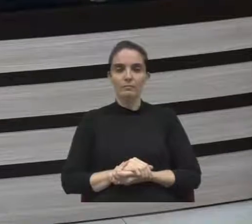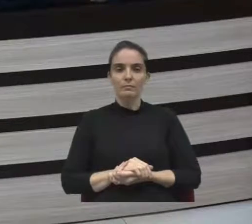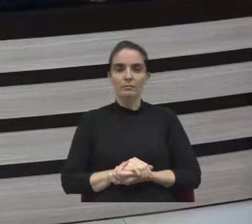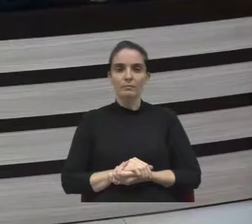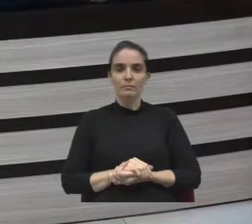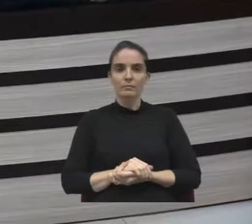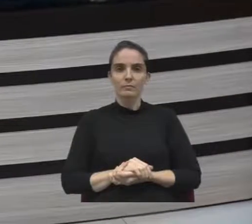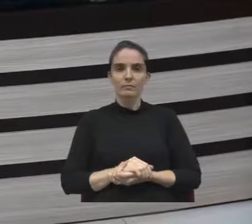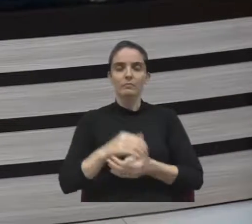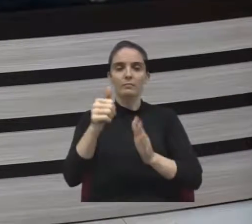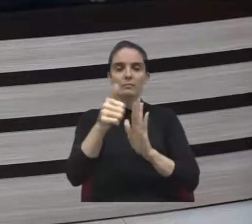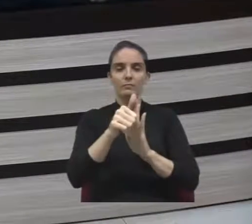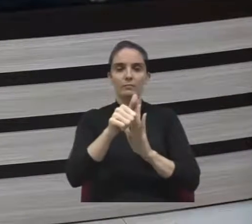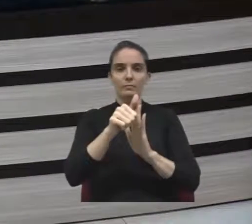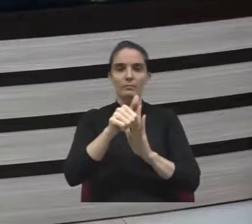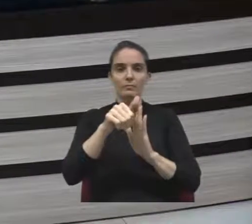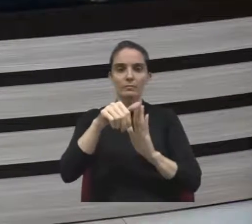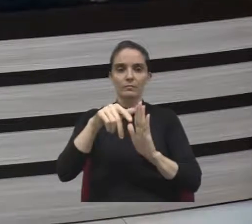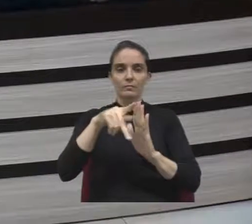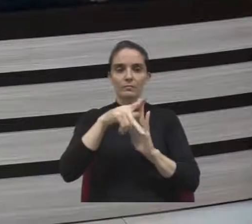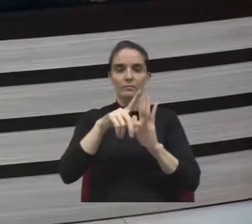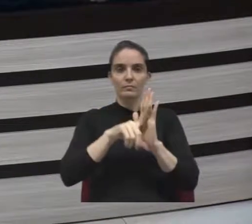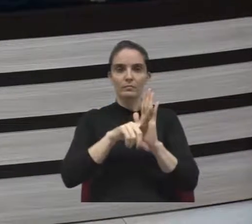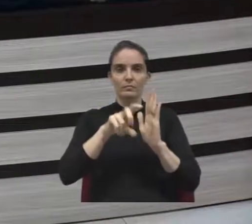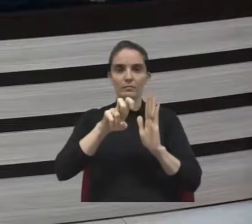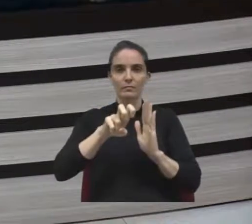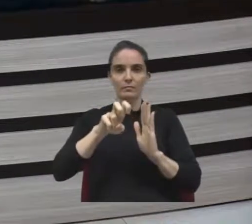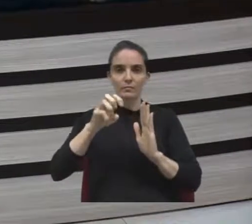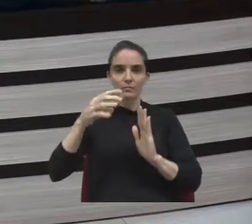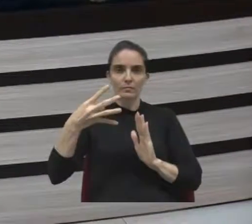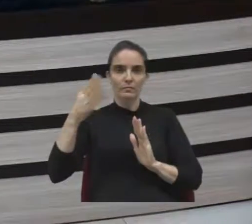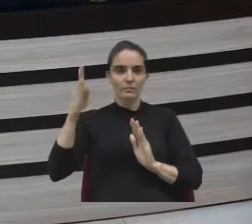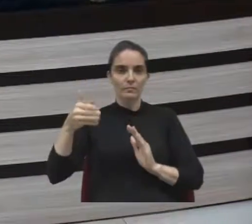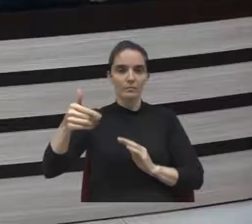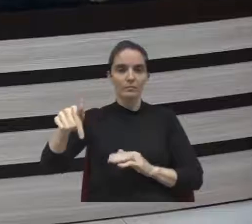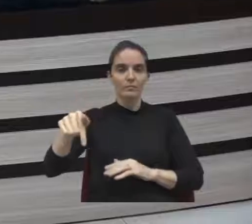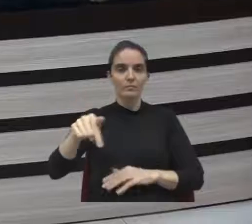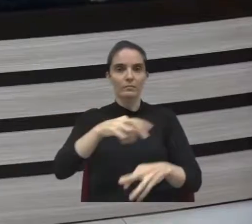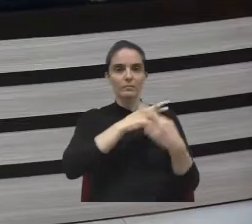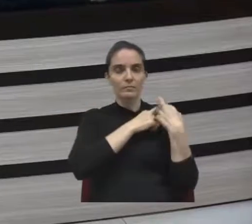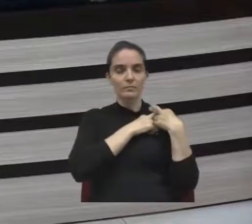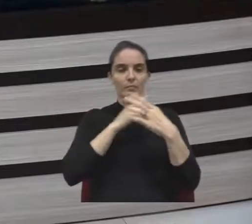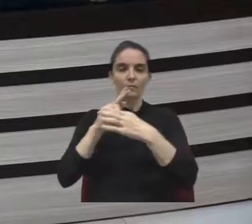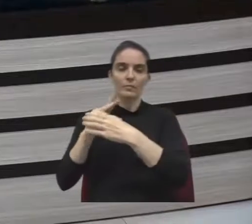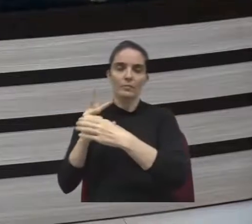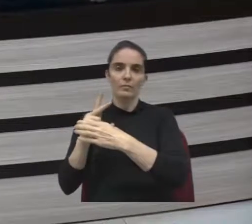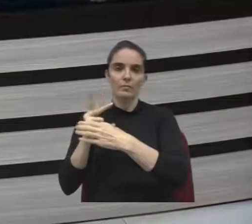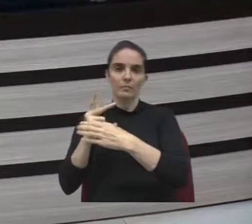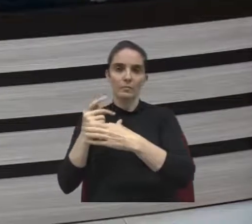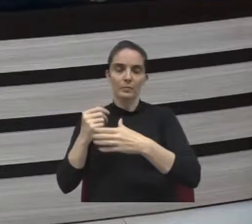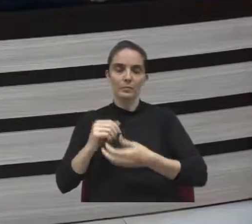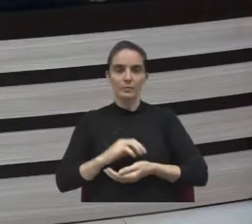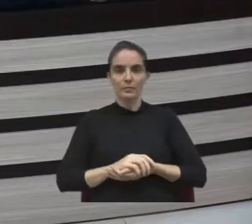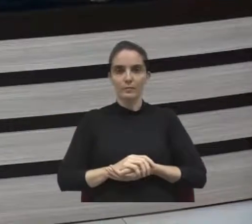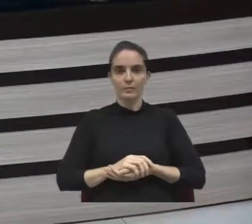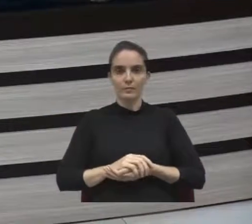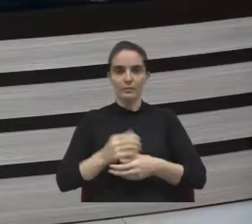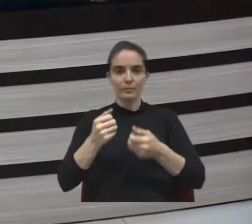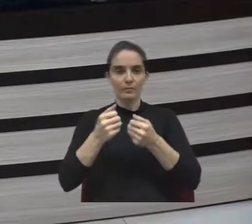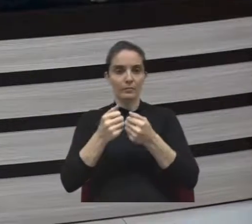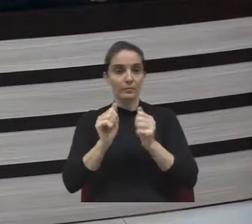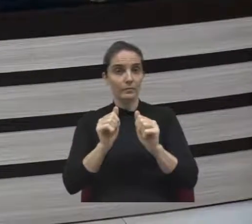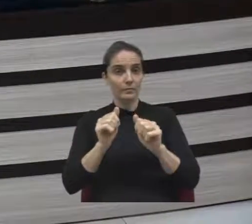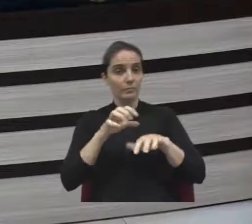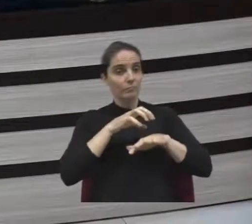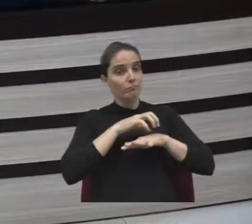Item 1 da pauta. Projeto de lei número 54/17, de autoria do nobre vereador Helder Lúcio de Oliveira, que dispõe